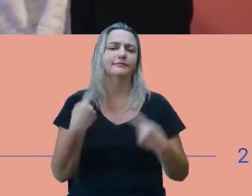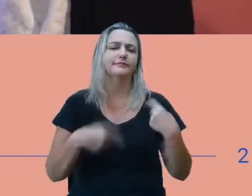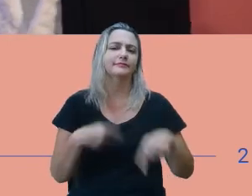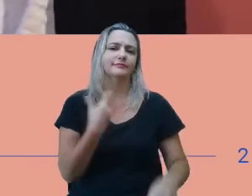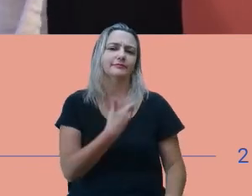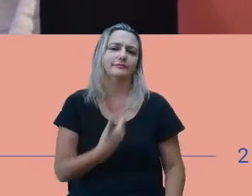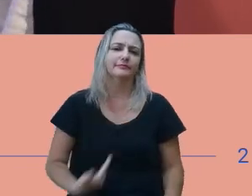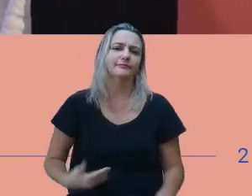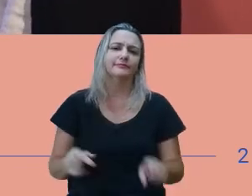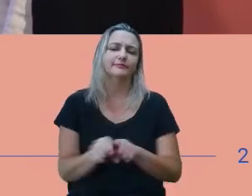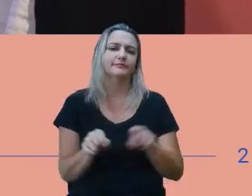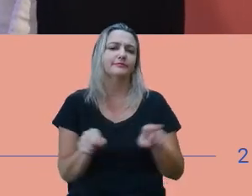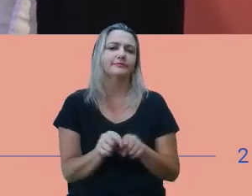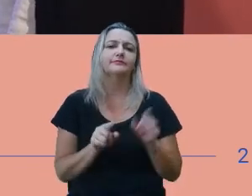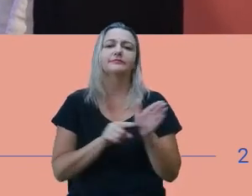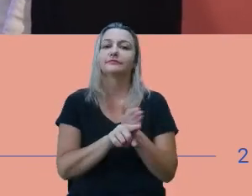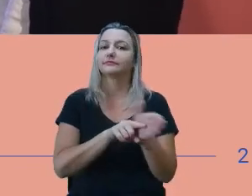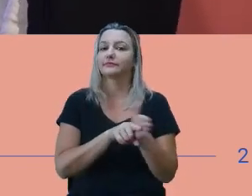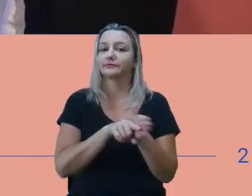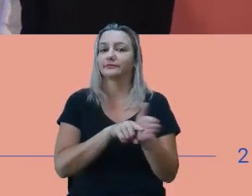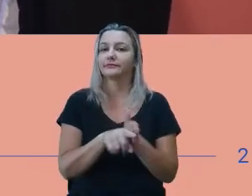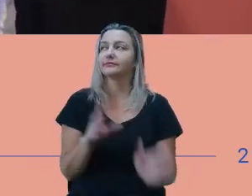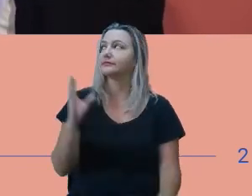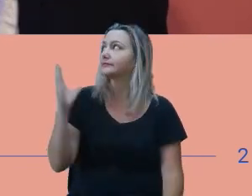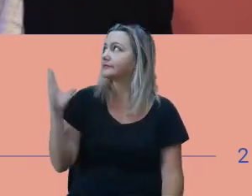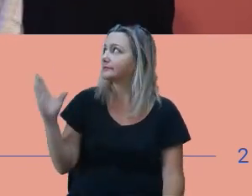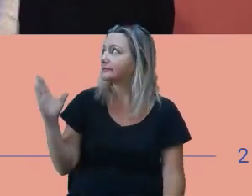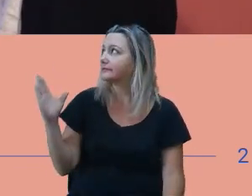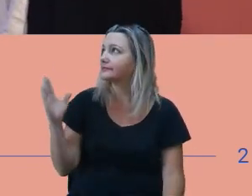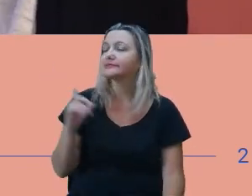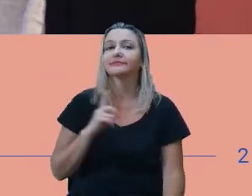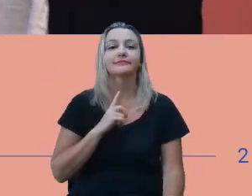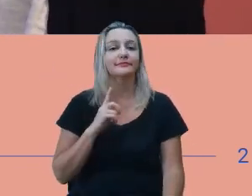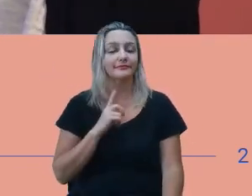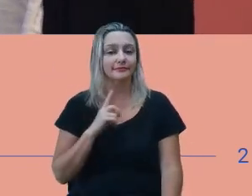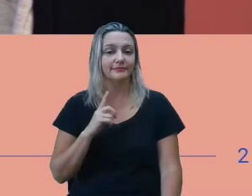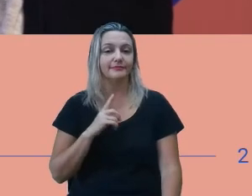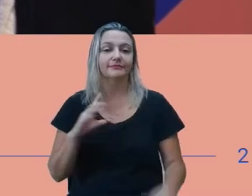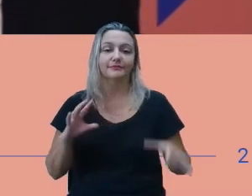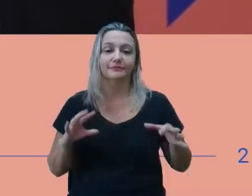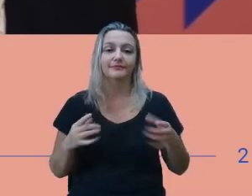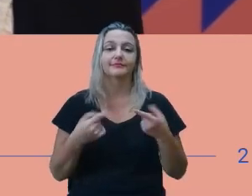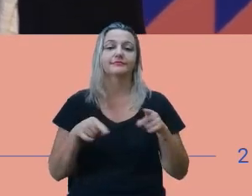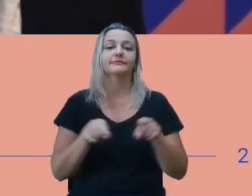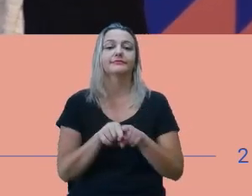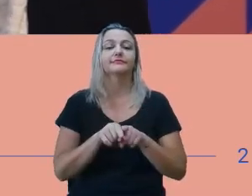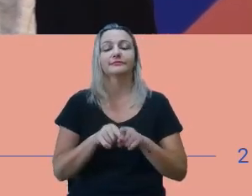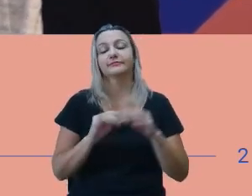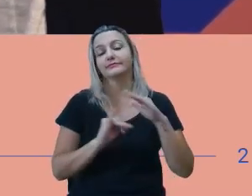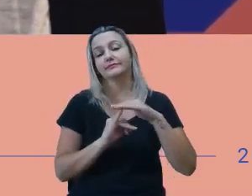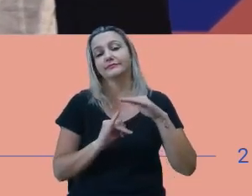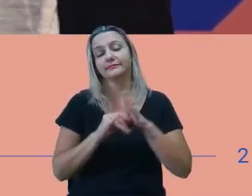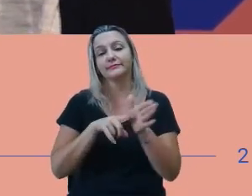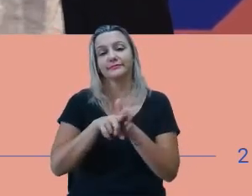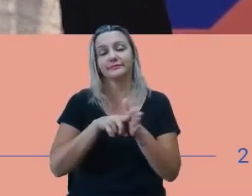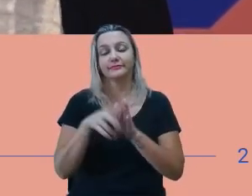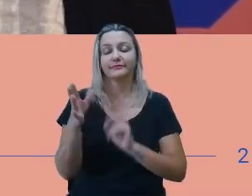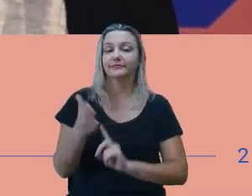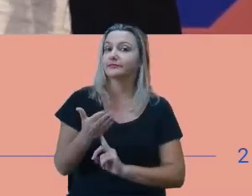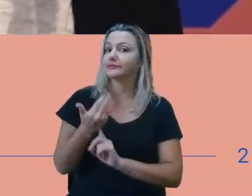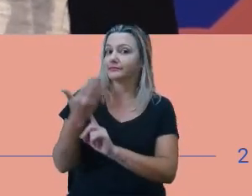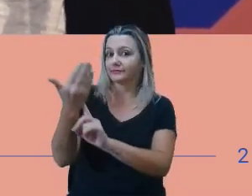e que envolve pesquisa então a gente se juntou ao Instituto de Pesquisa tecnológica um grande Instituto de e